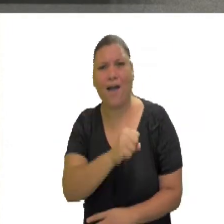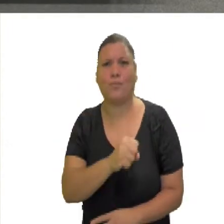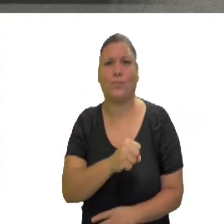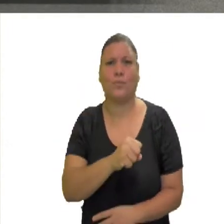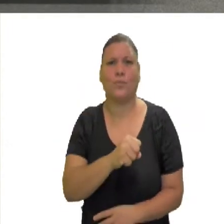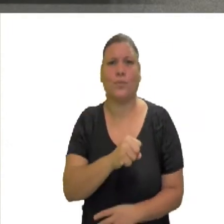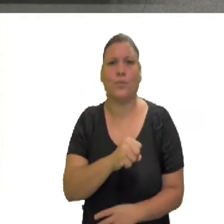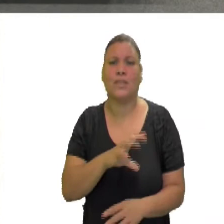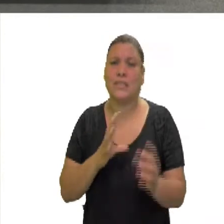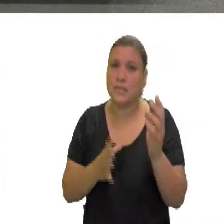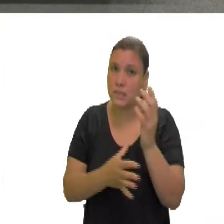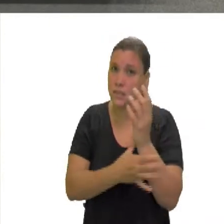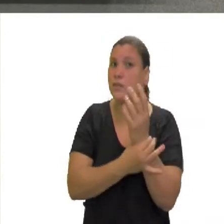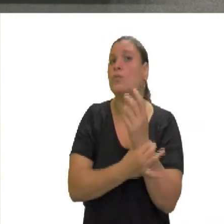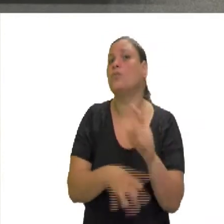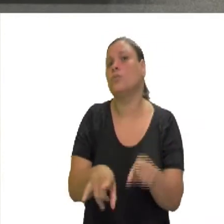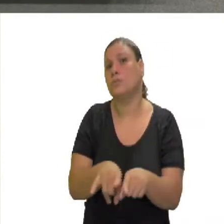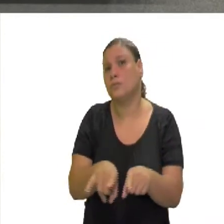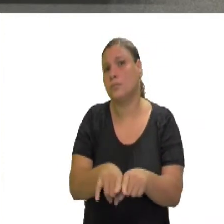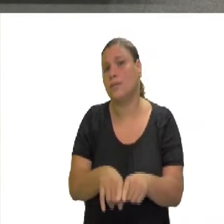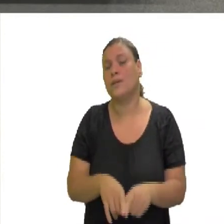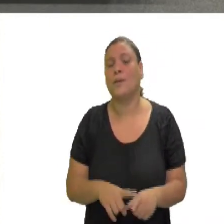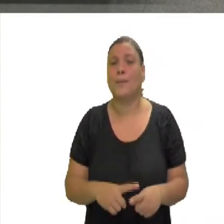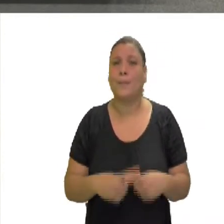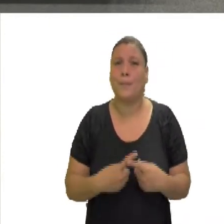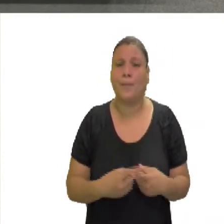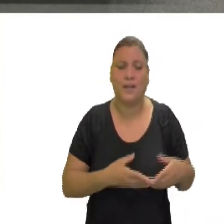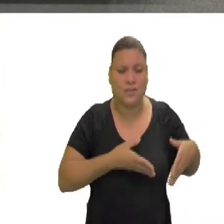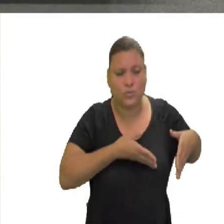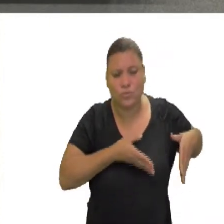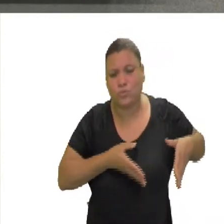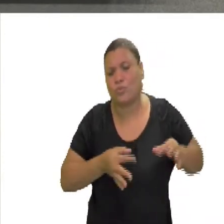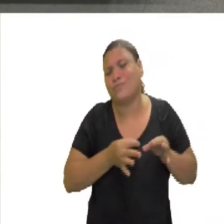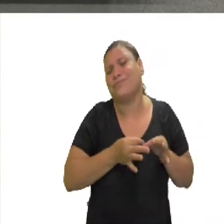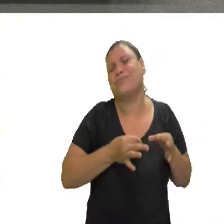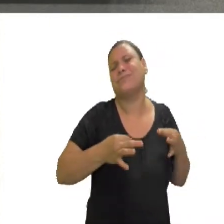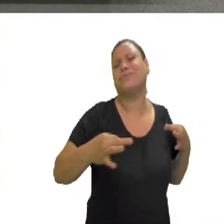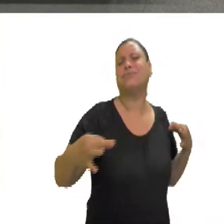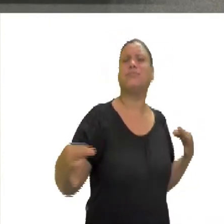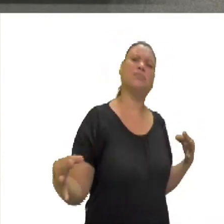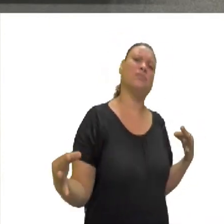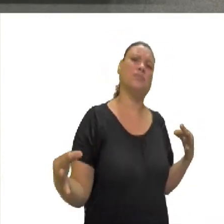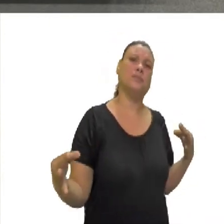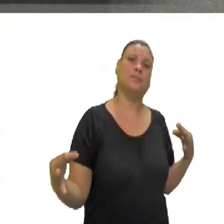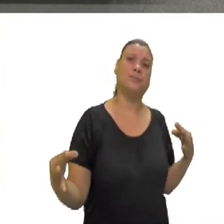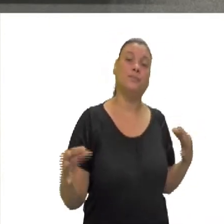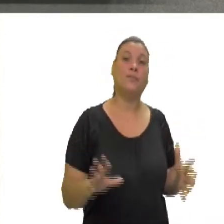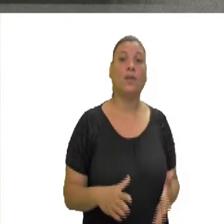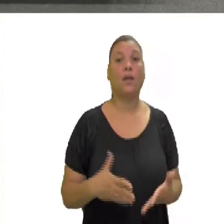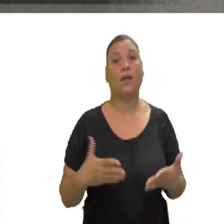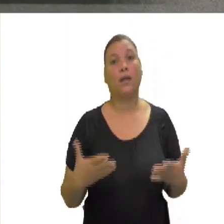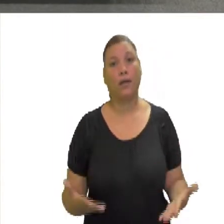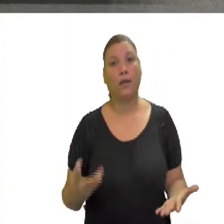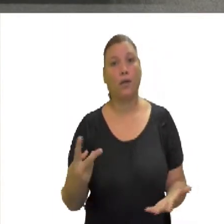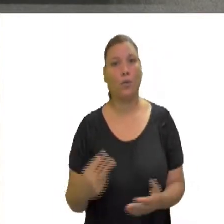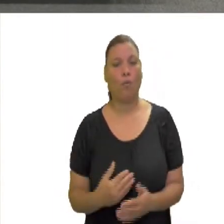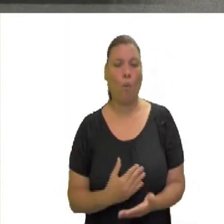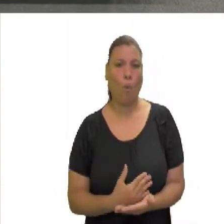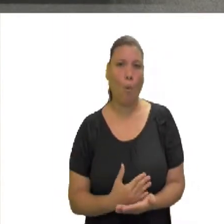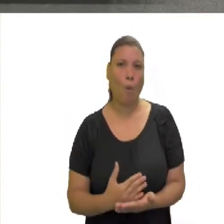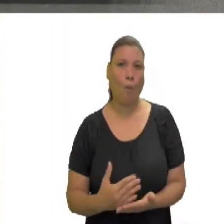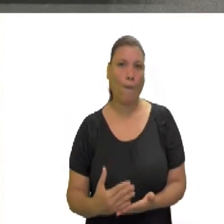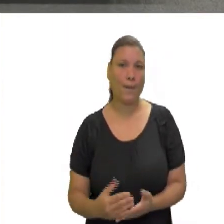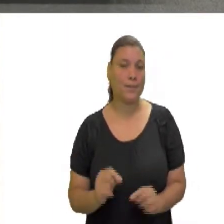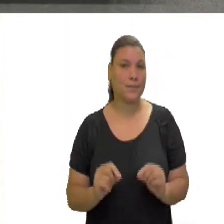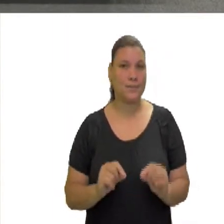segura e a distância era muito longa. Então aconteceu o seguinte, começaram a construir uma outra